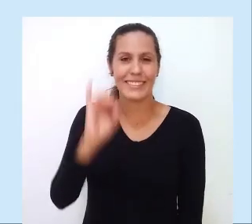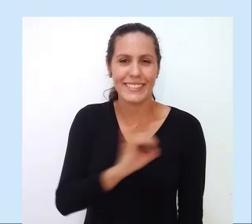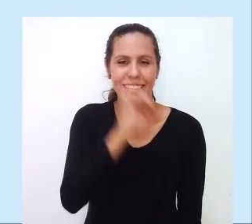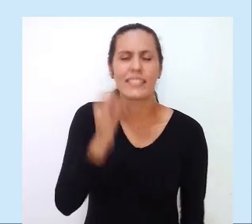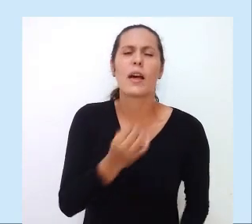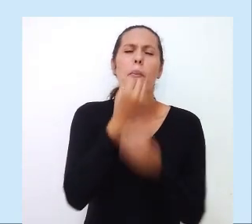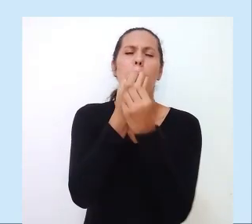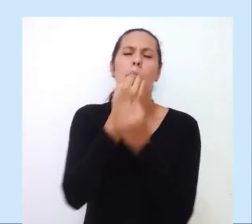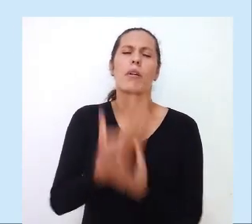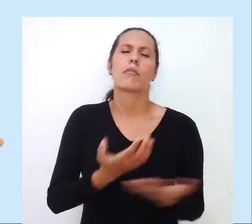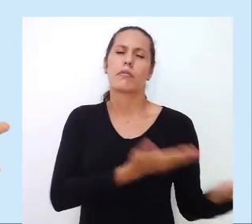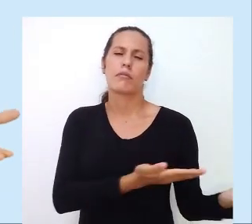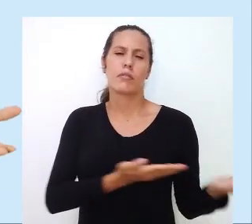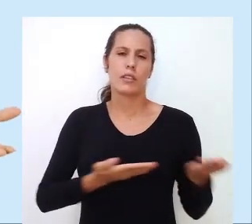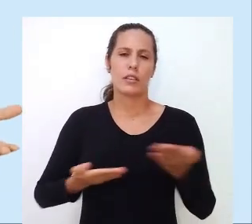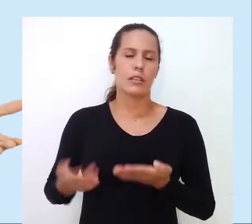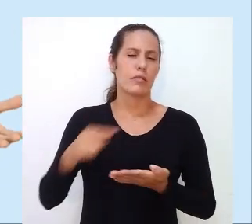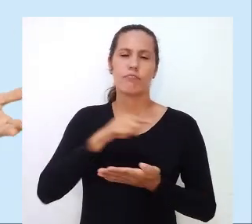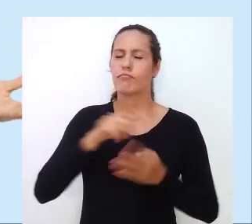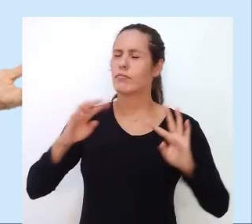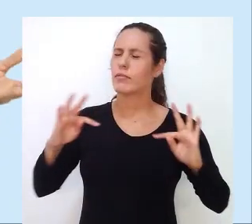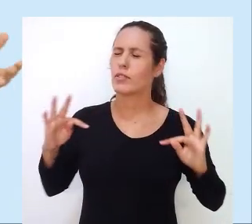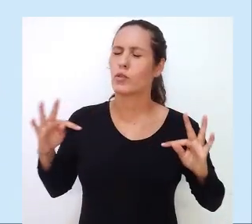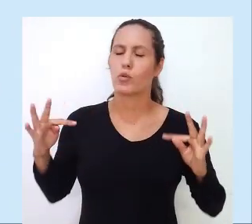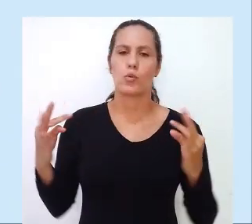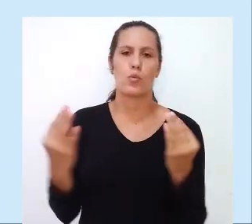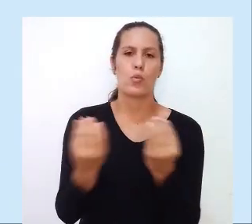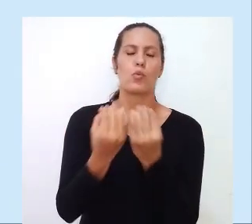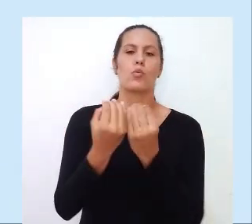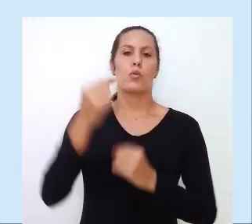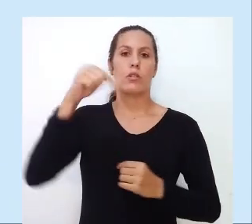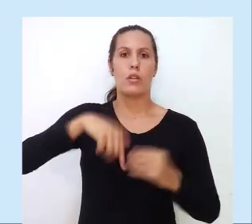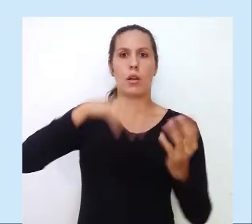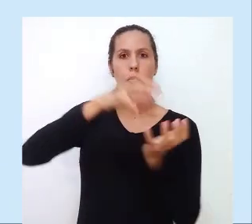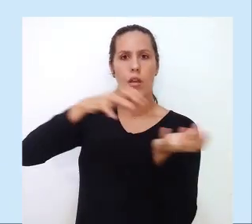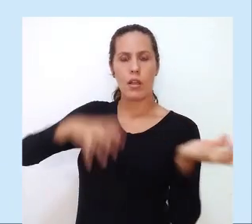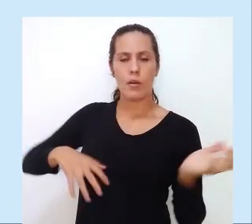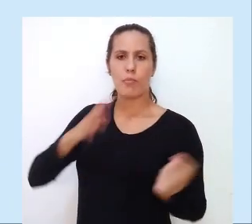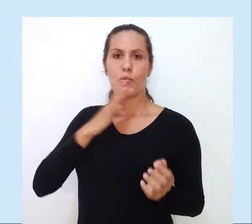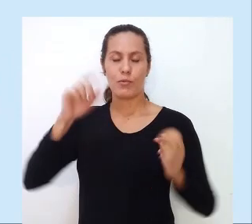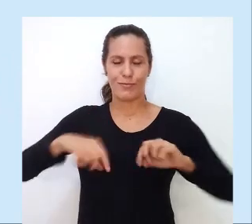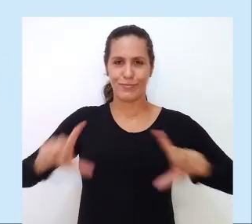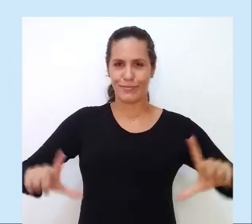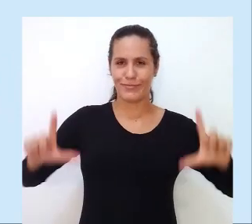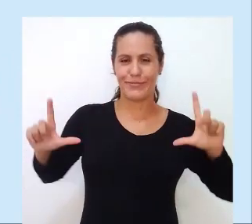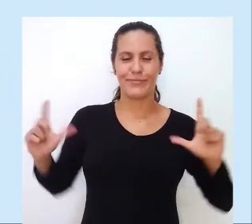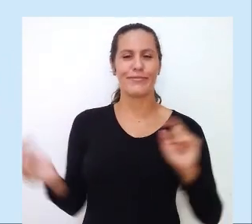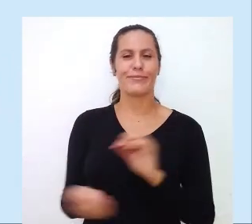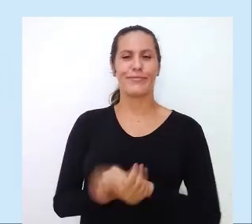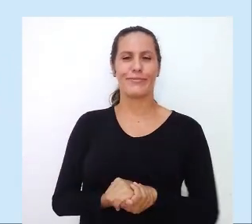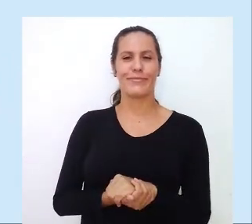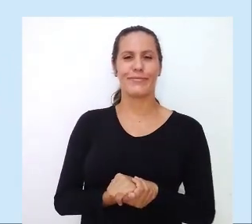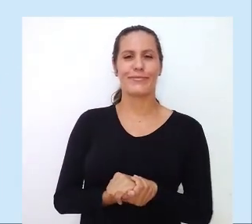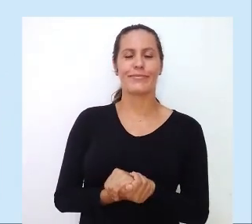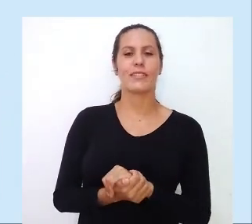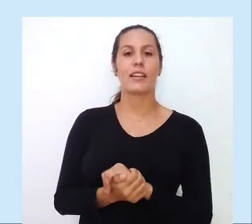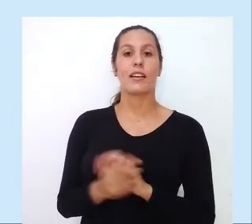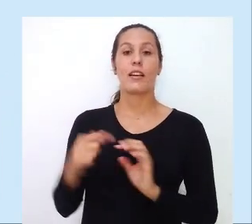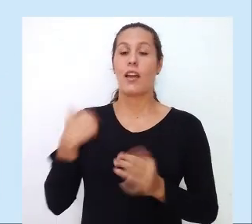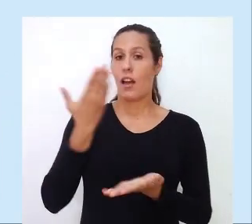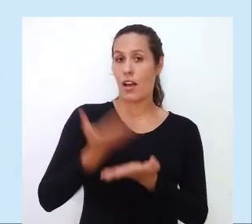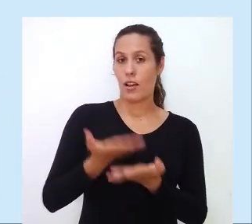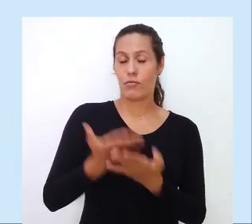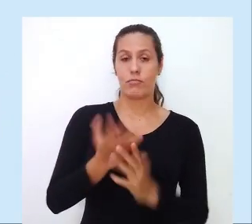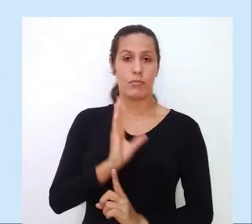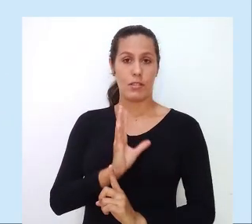Oi, gente! Sejam muito bem-vindos, todos vocês que nos assistem em todo o estado de Pernambuco. Essa